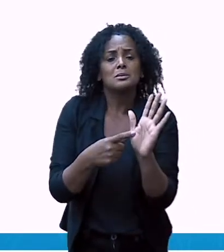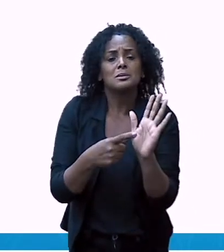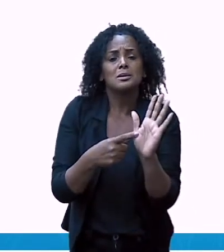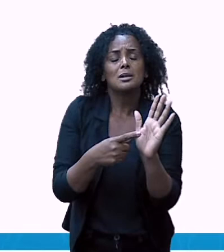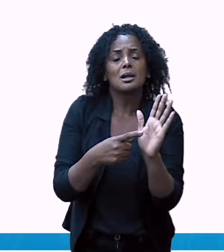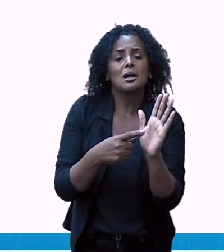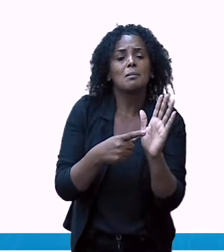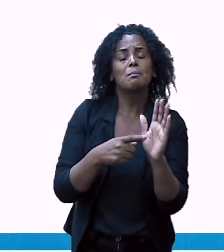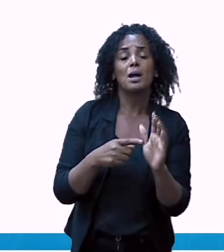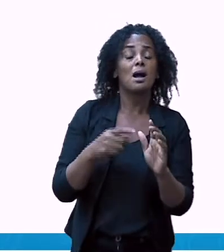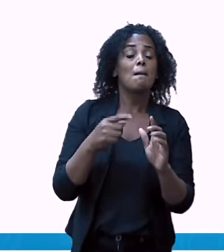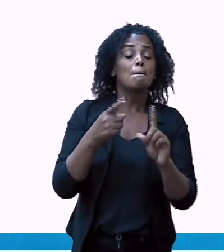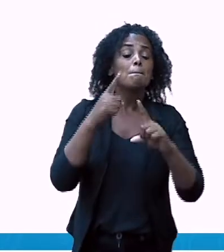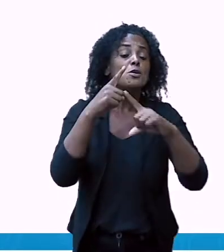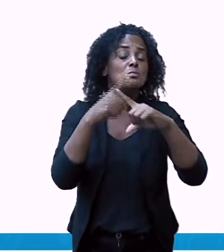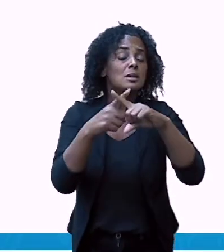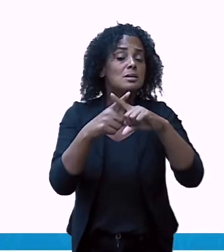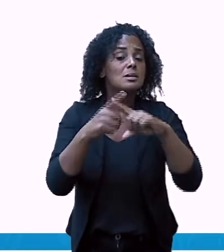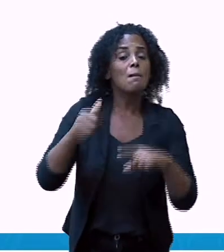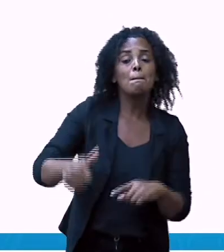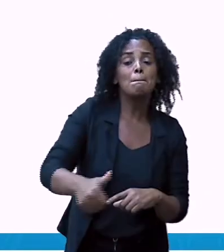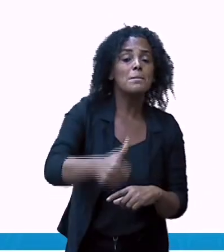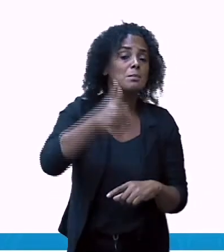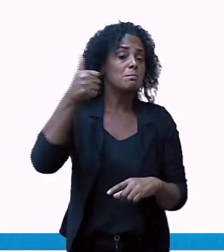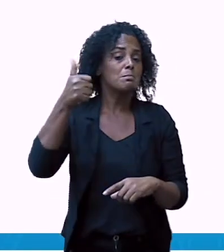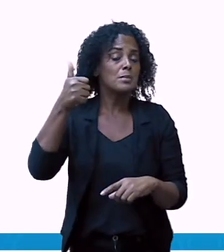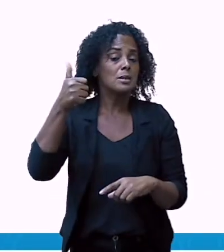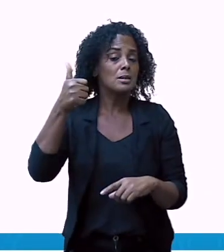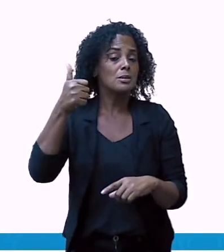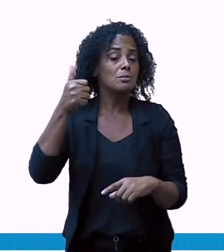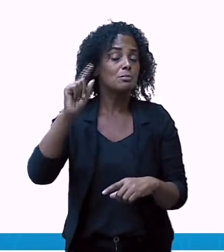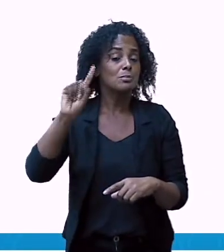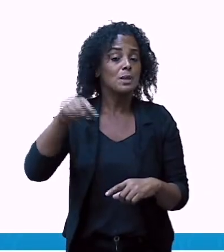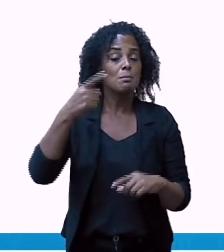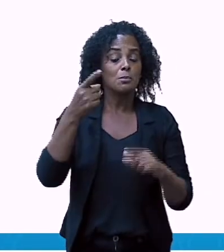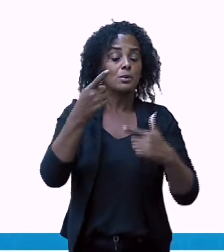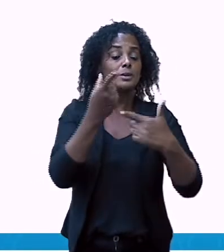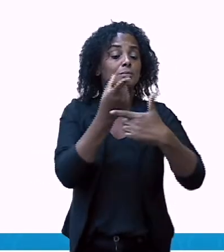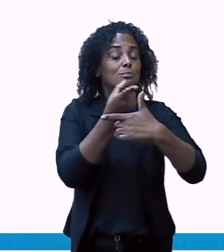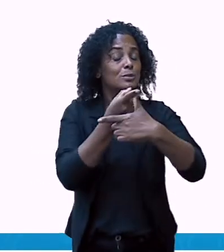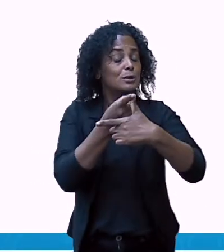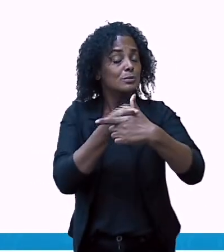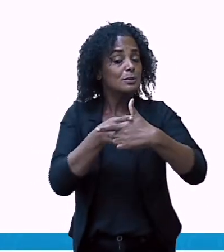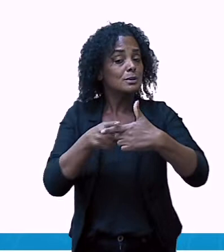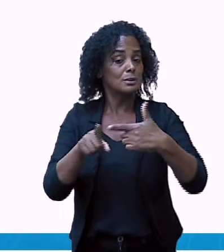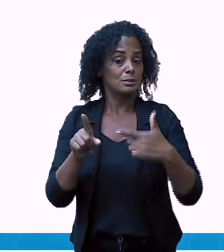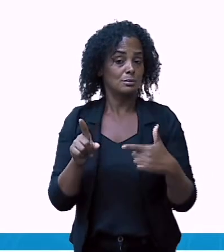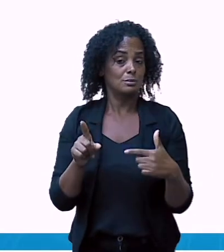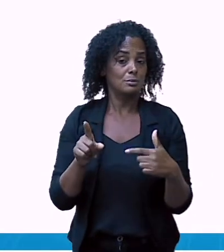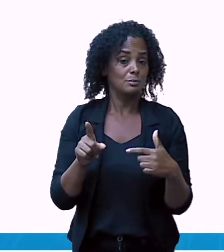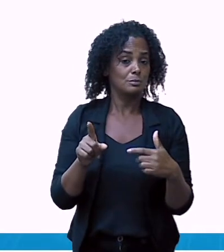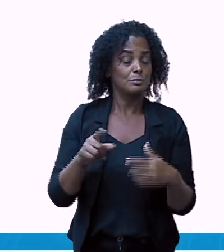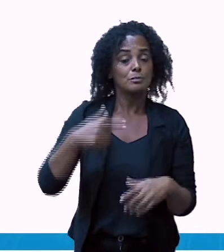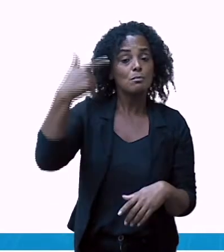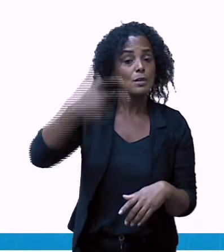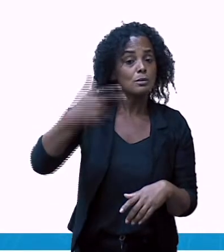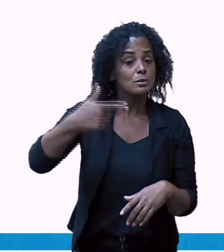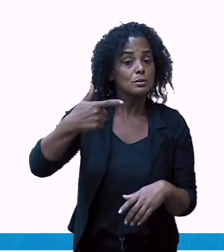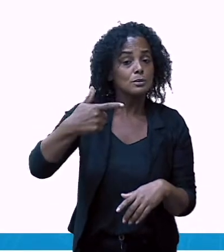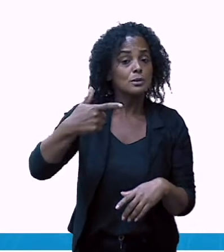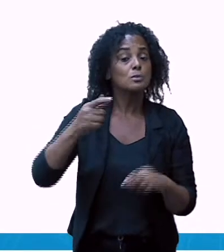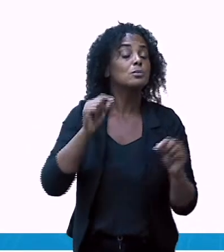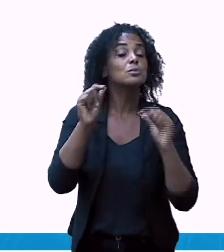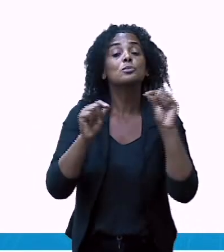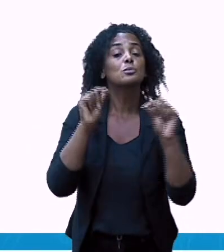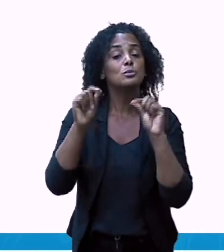primeiro a multiplicação e a divisão na ordem que aparecem primeiramente. No segundo passo, vai falar